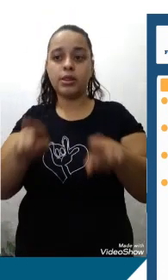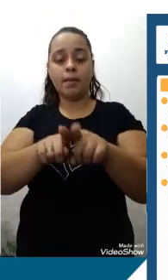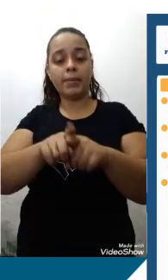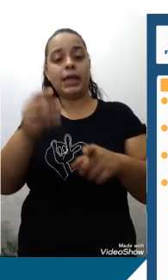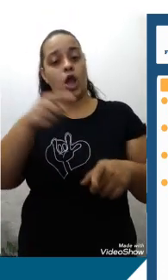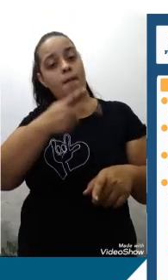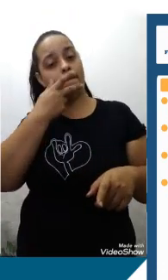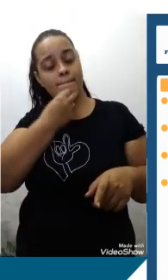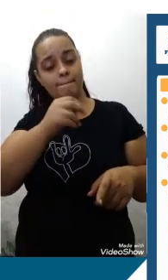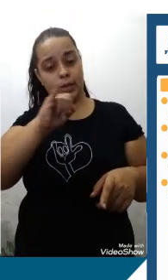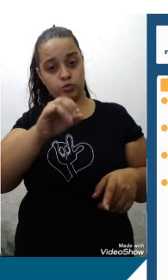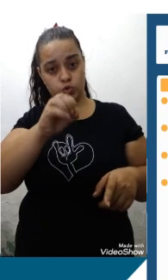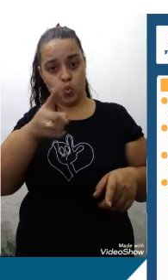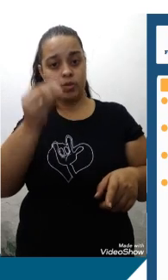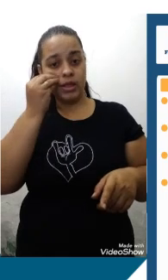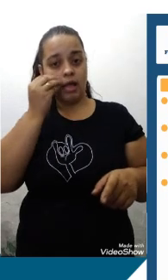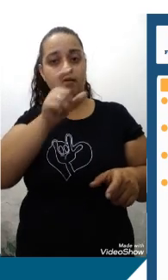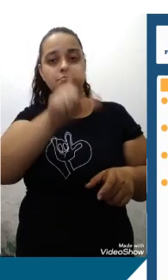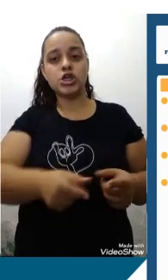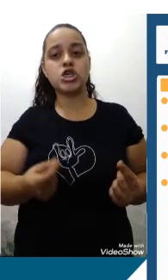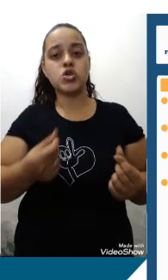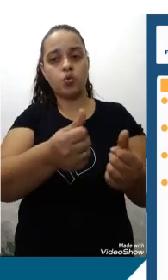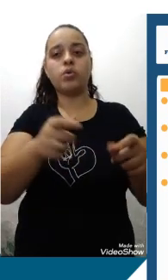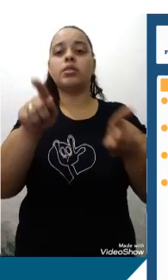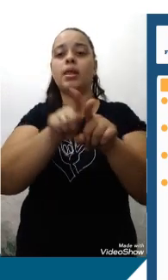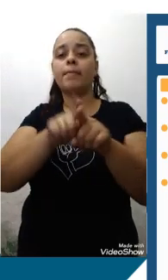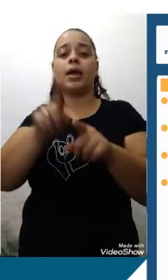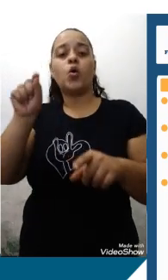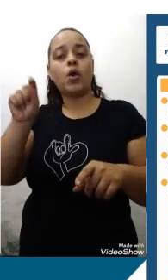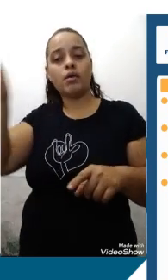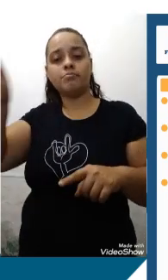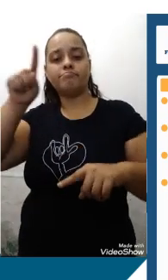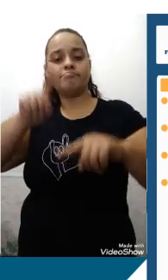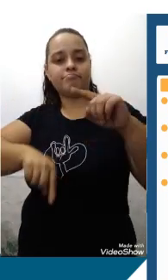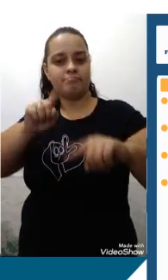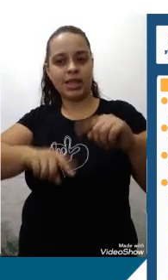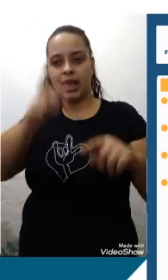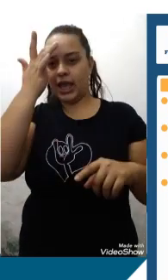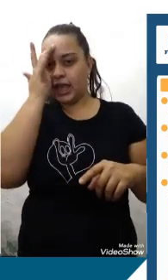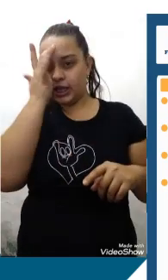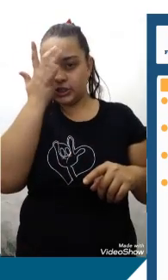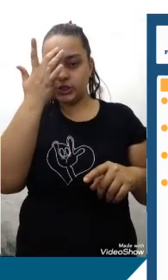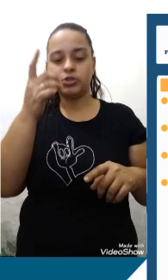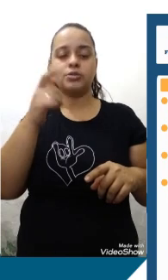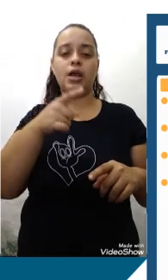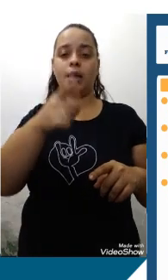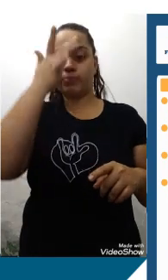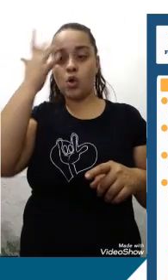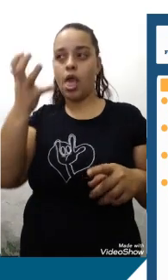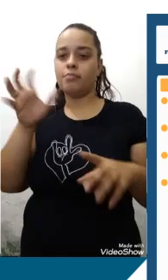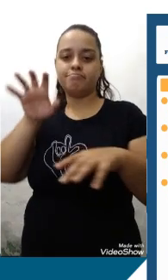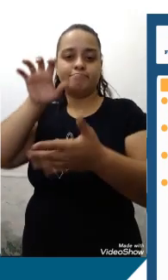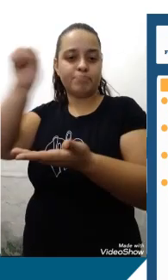busca pelas especiarias das Índias, que representavam a possibilidade de desviar uma parcela da riqueza que recaía sobre as cidades italianas para o reino